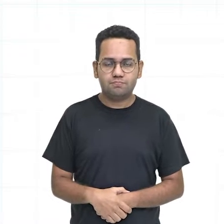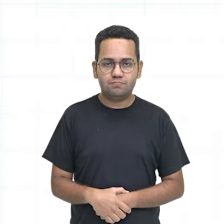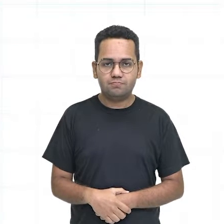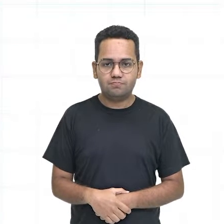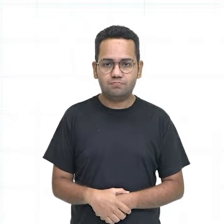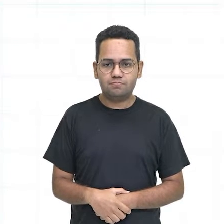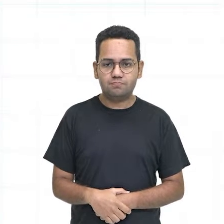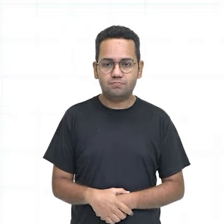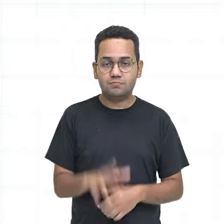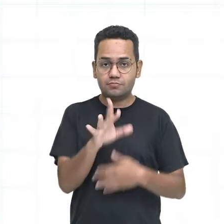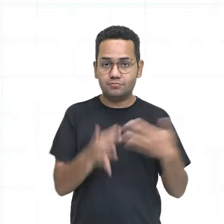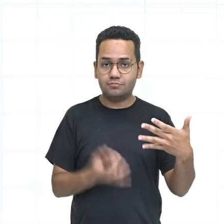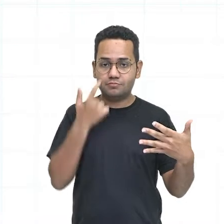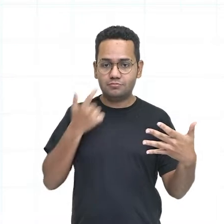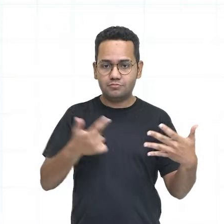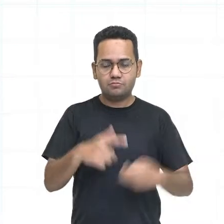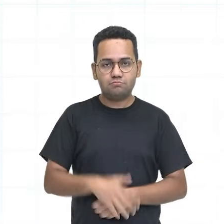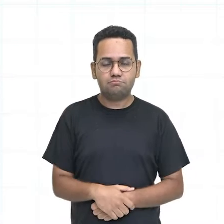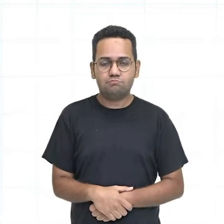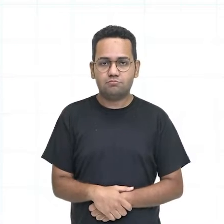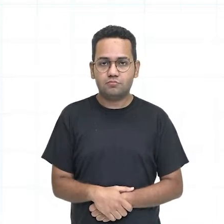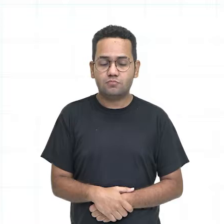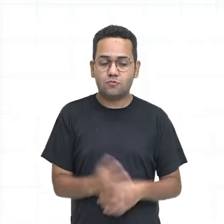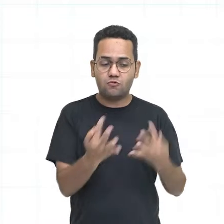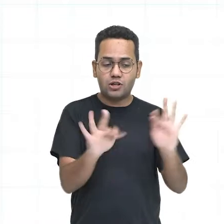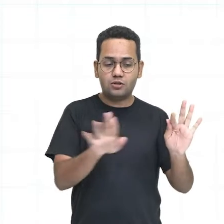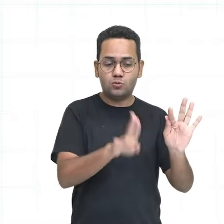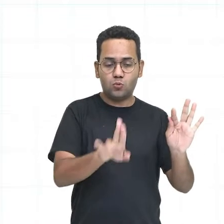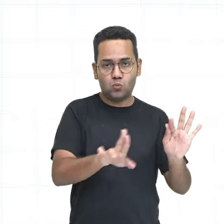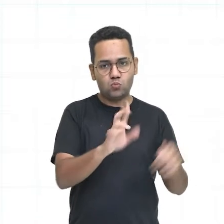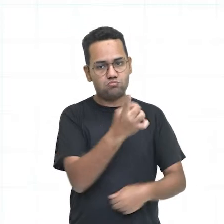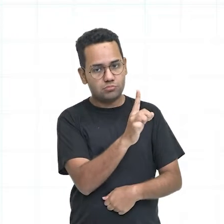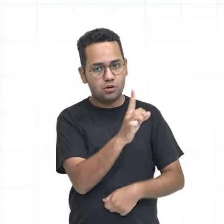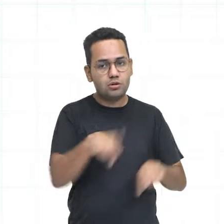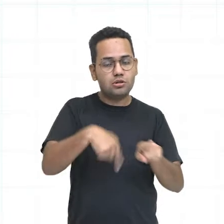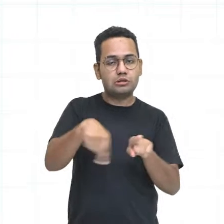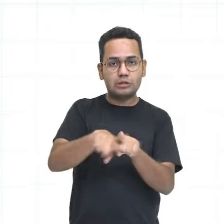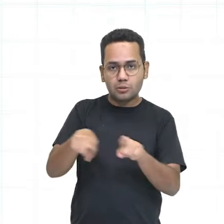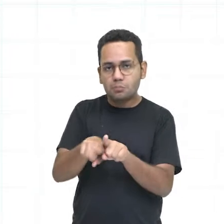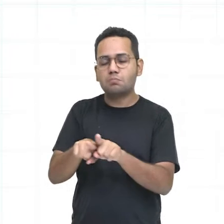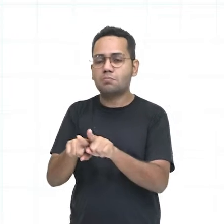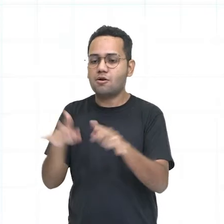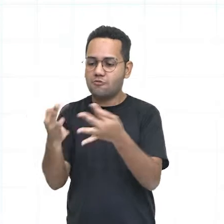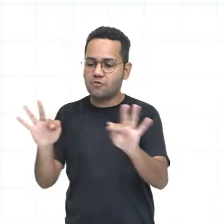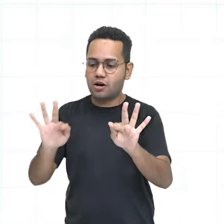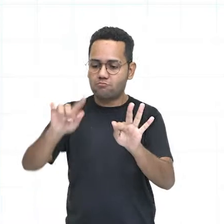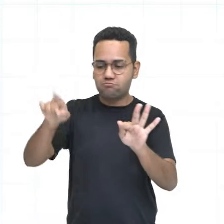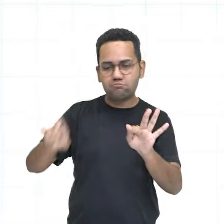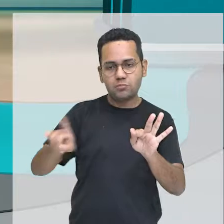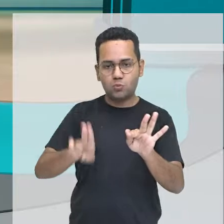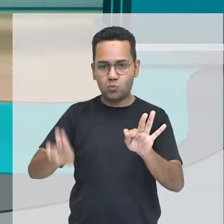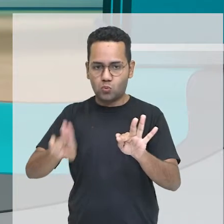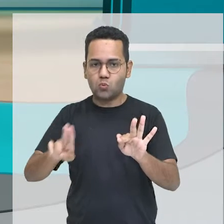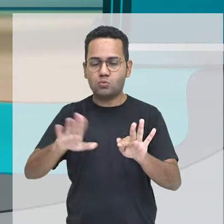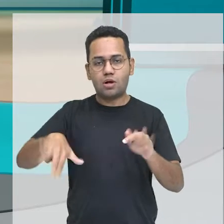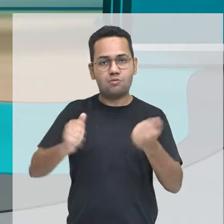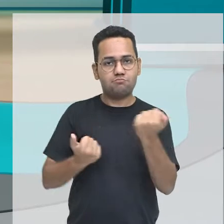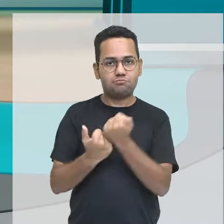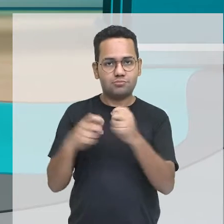have to, may e might. E o detalhamento, nós temos as formas negativas e interrogativas dos verbos